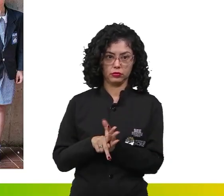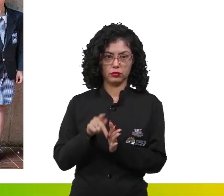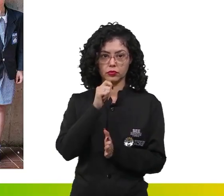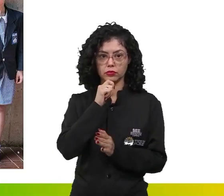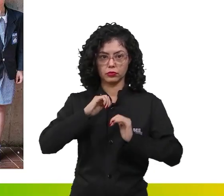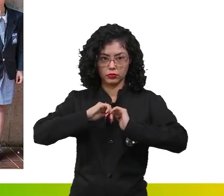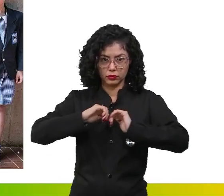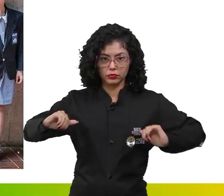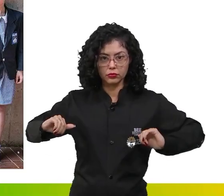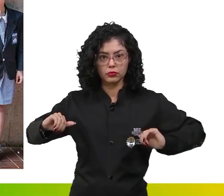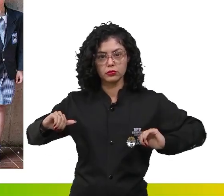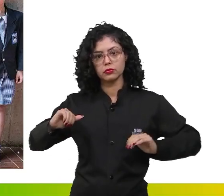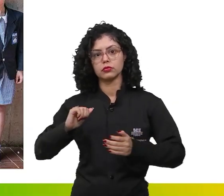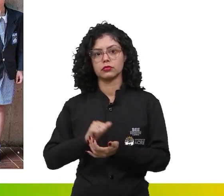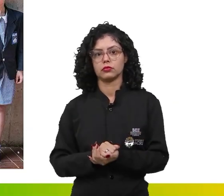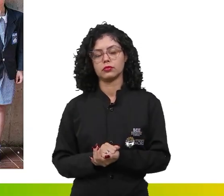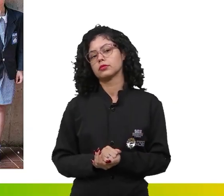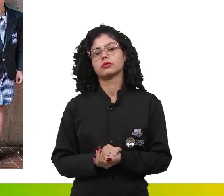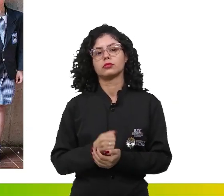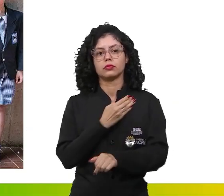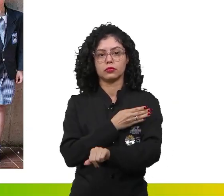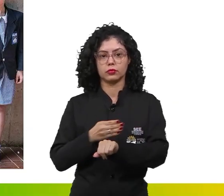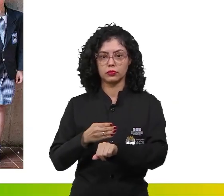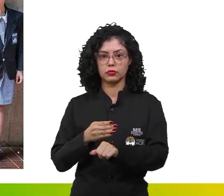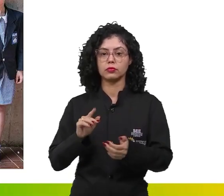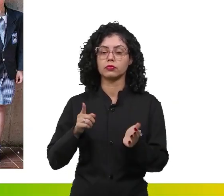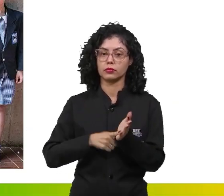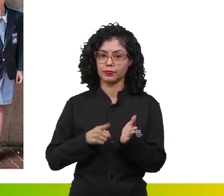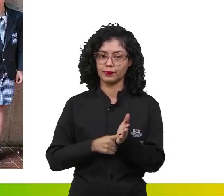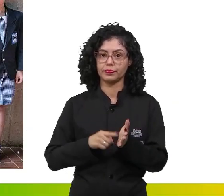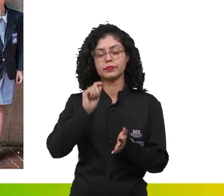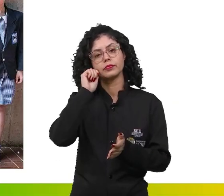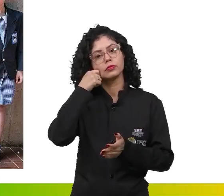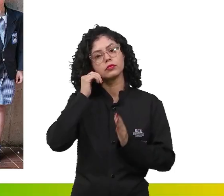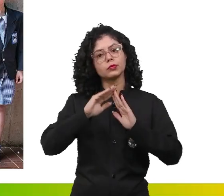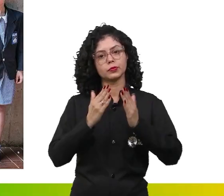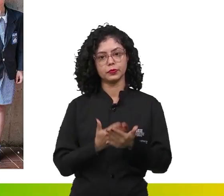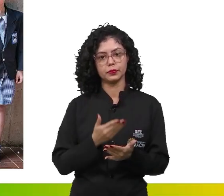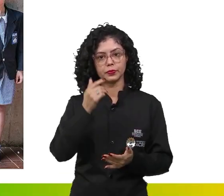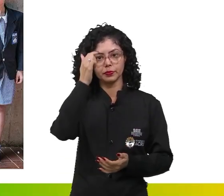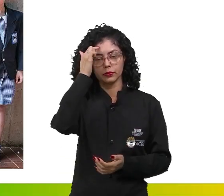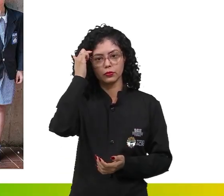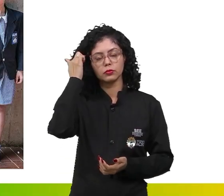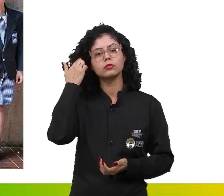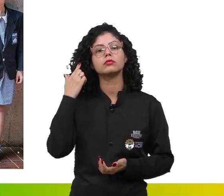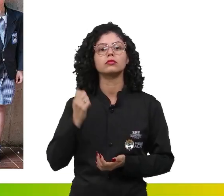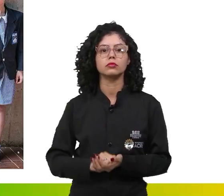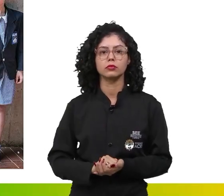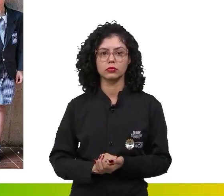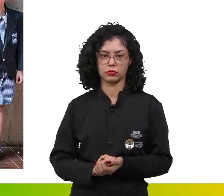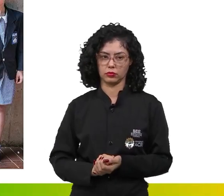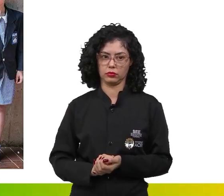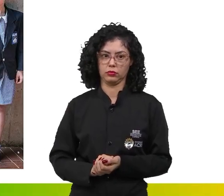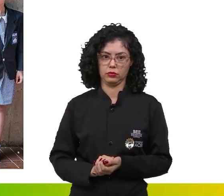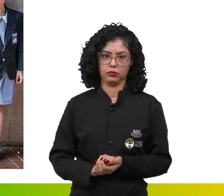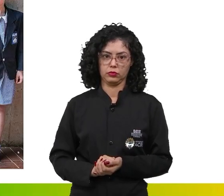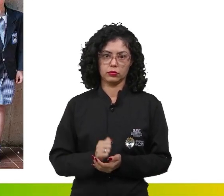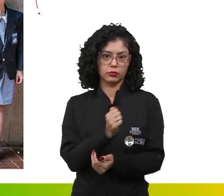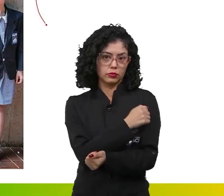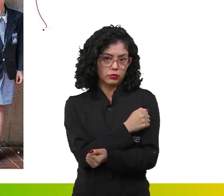essa separação entre brancos e negros na escola. De um lado, a